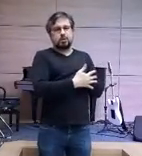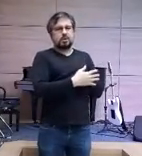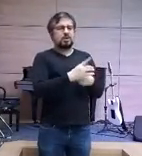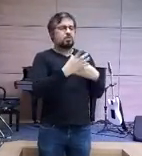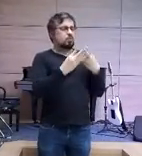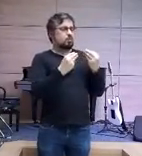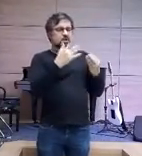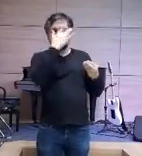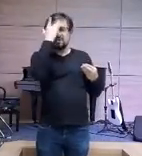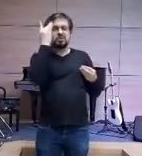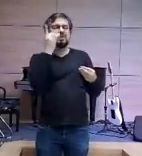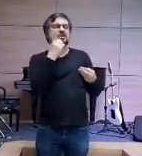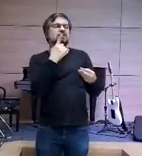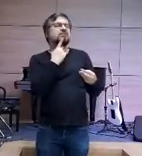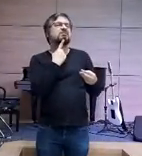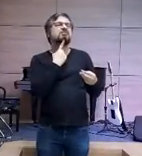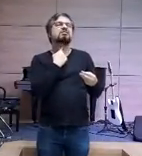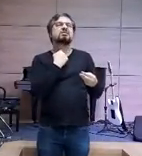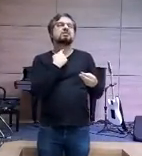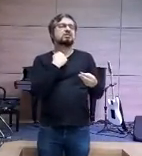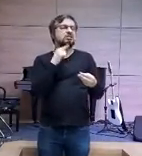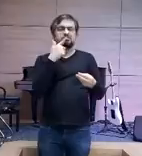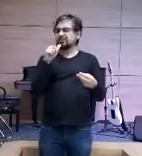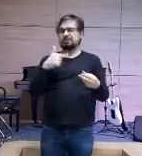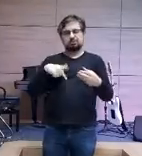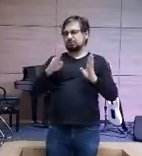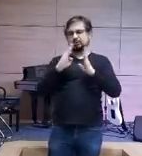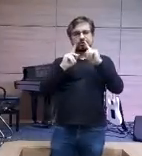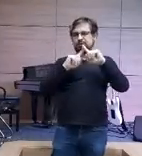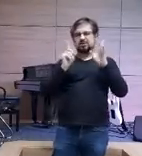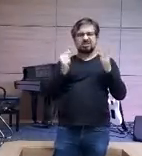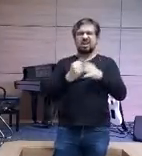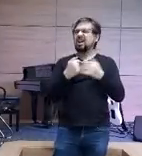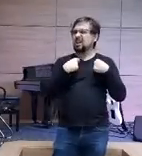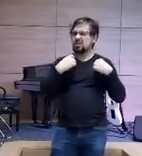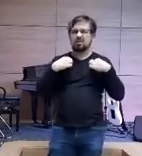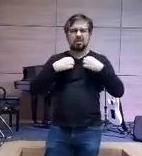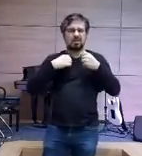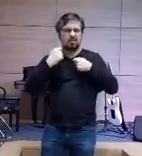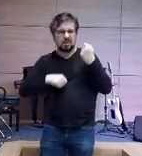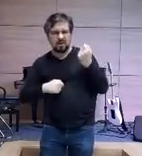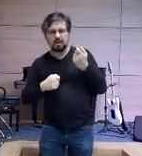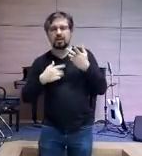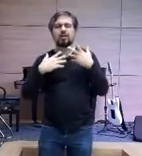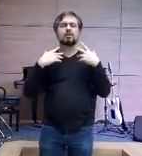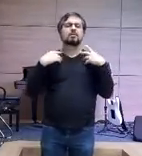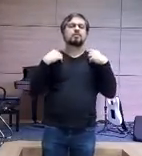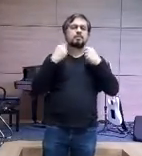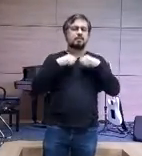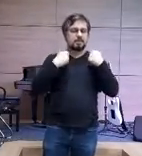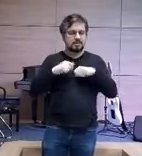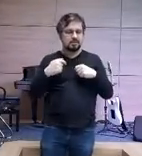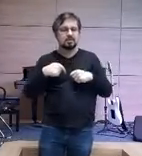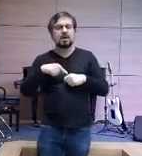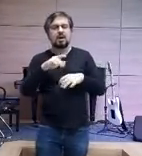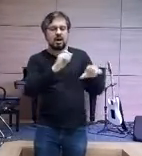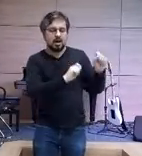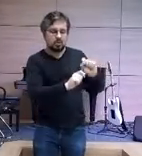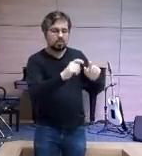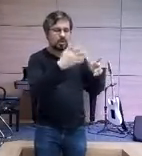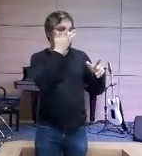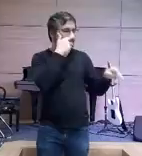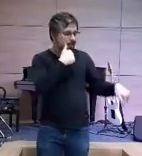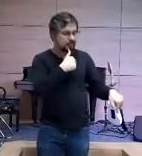irmãos não tem até o desejo mais de congregar né ah não vou me arrumar vou me preparar eu tenho que arrumar a